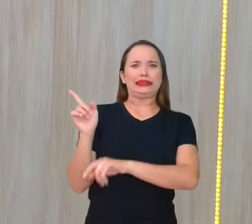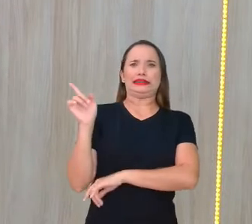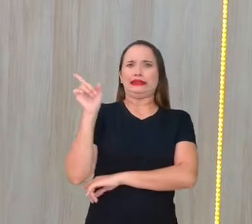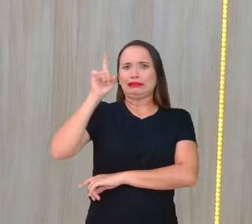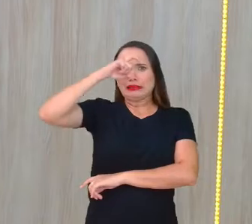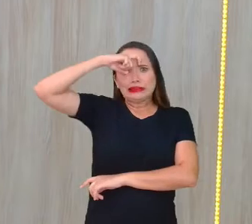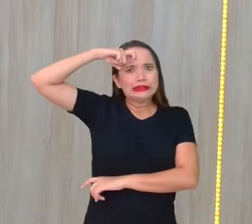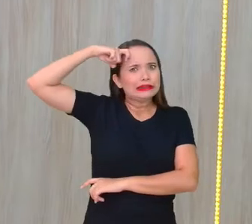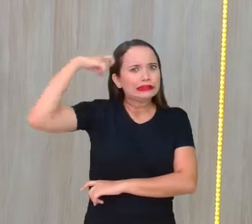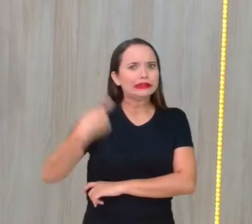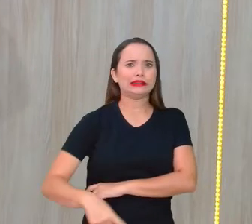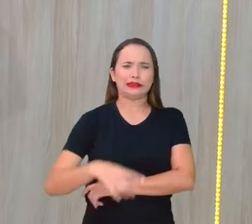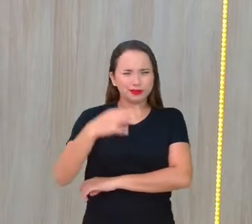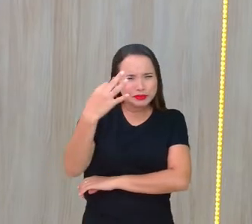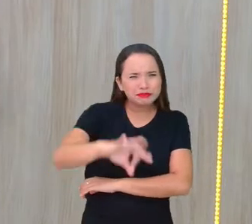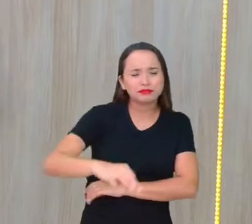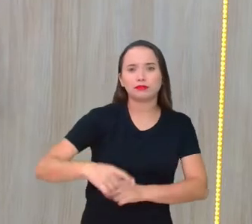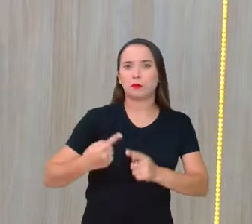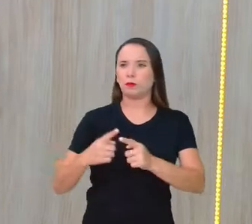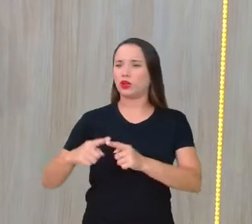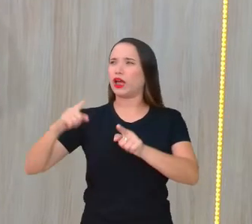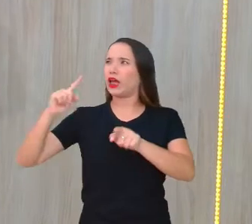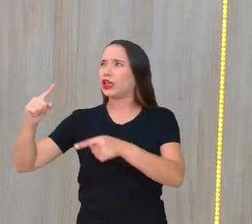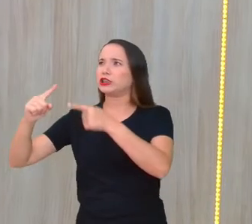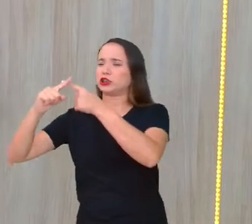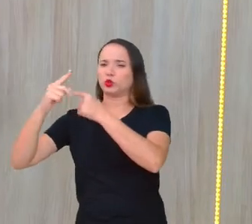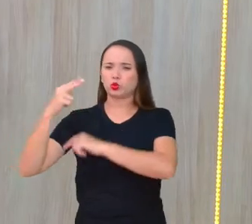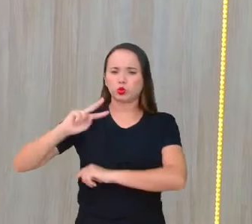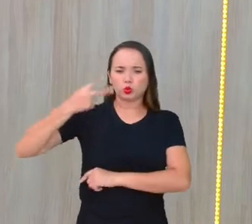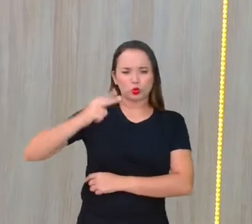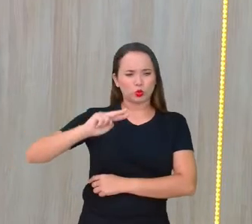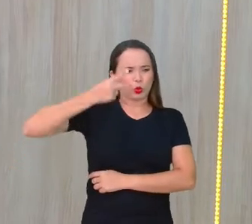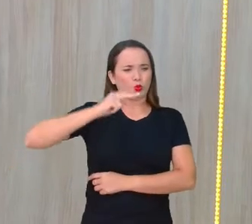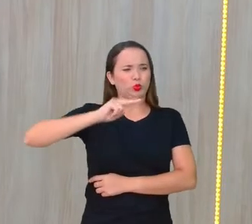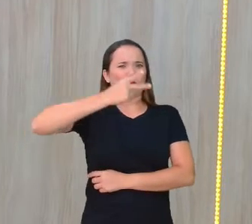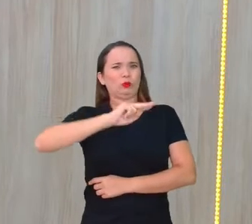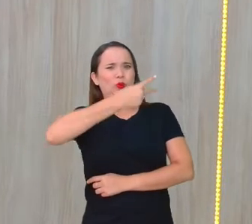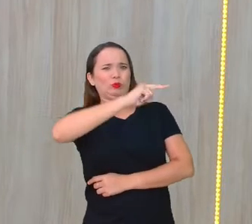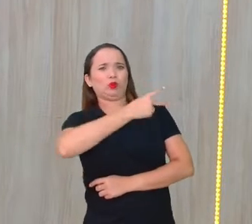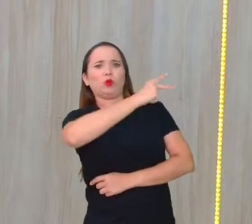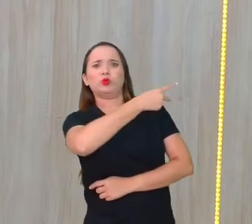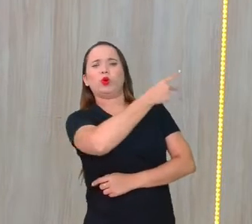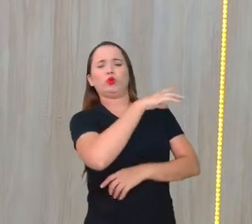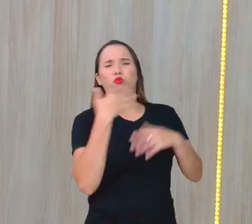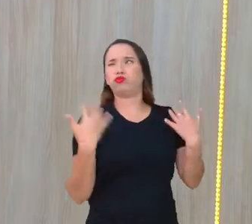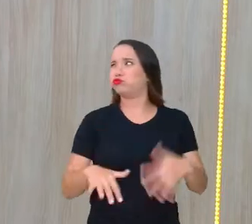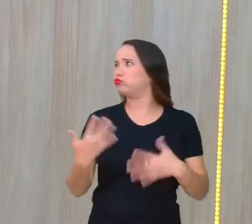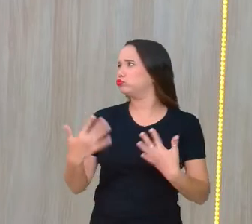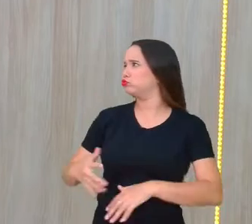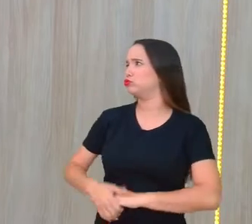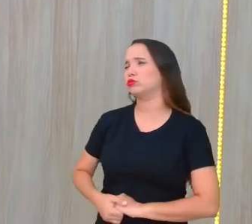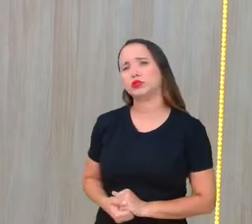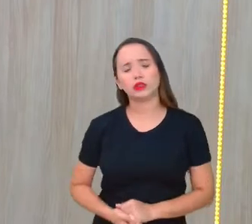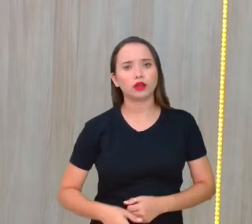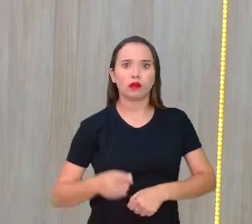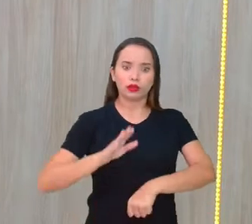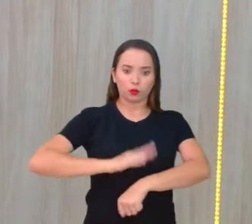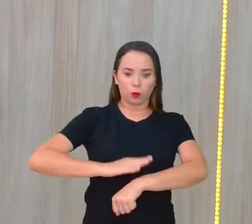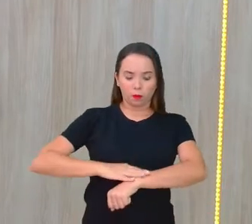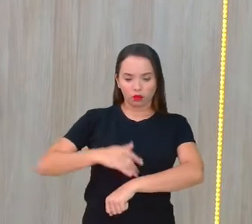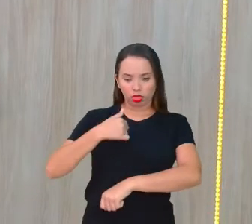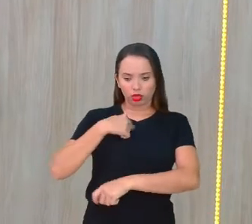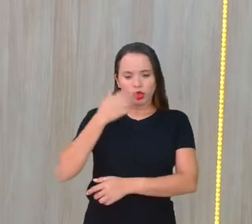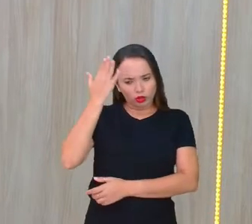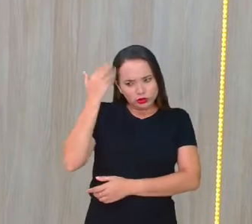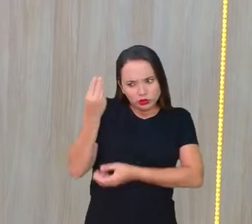né? Ou seja, ficar multiplicando por 2 toda hora, o dobro, vai chegar um momento que, tipo, eu sei o que é para fazer,